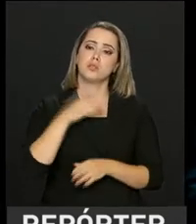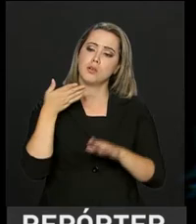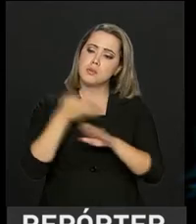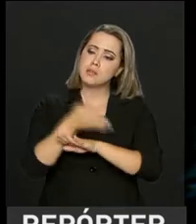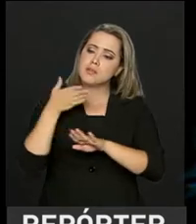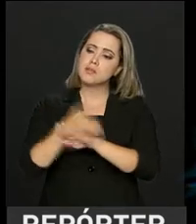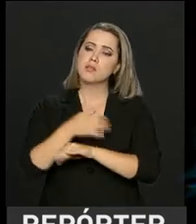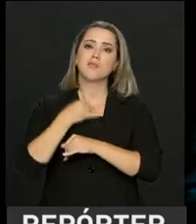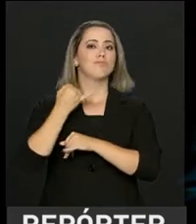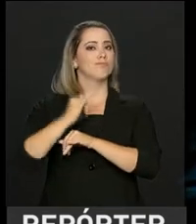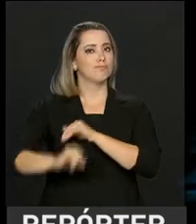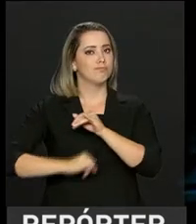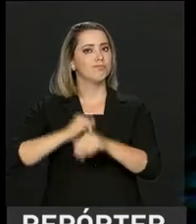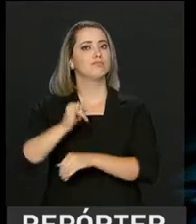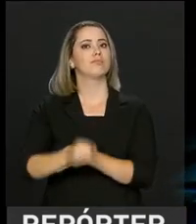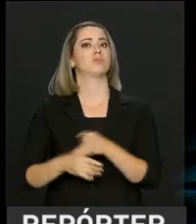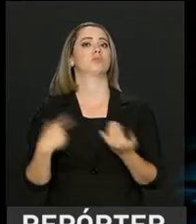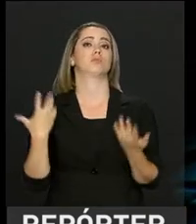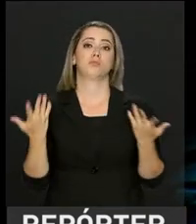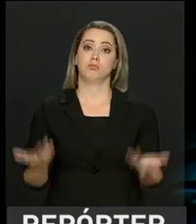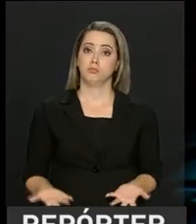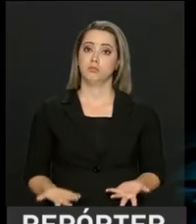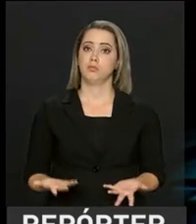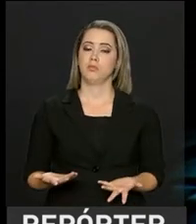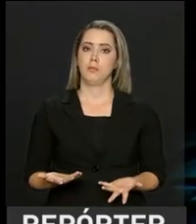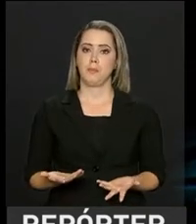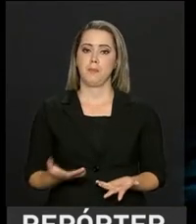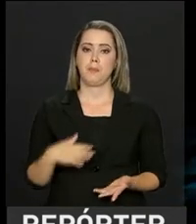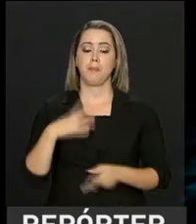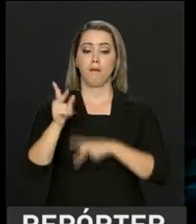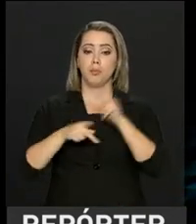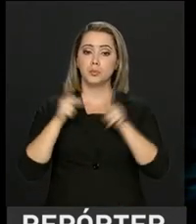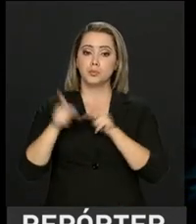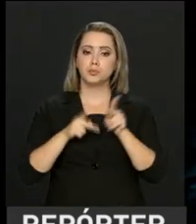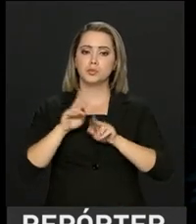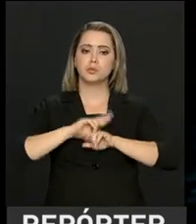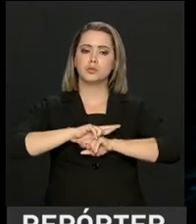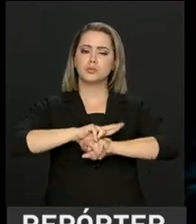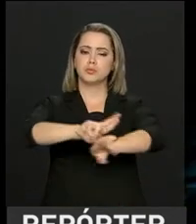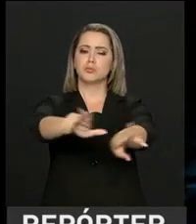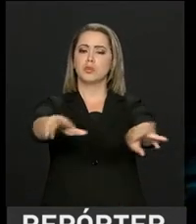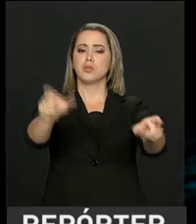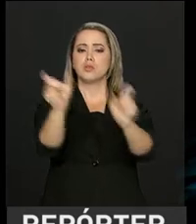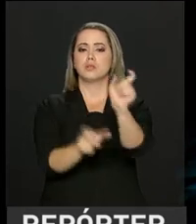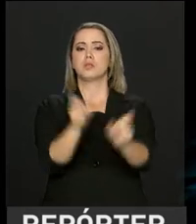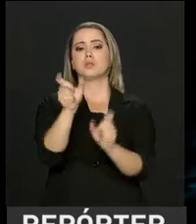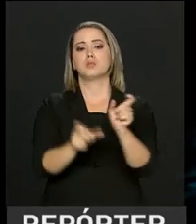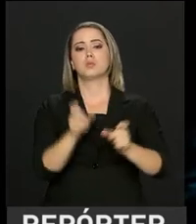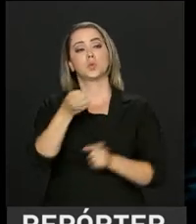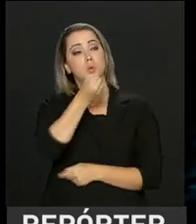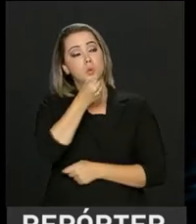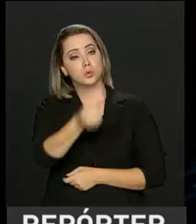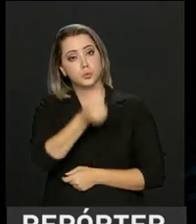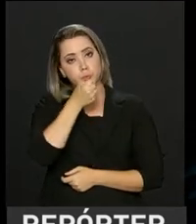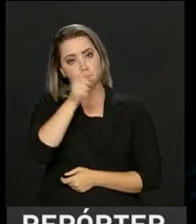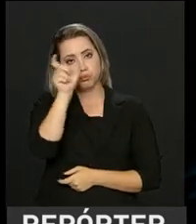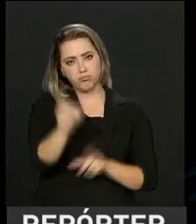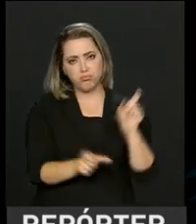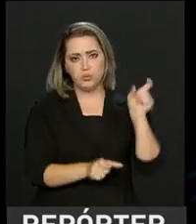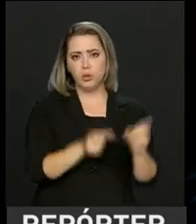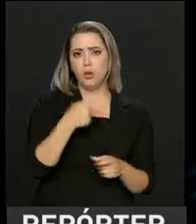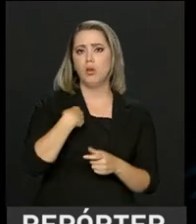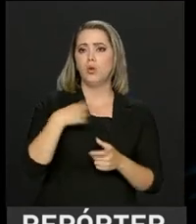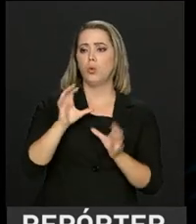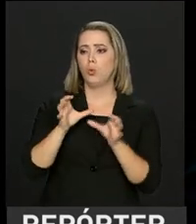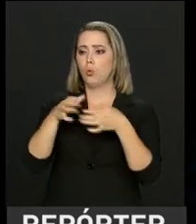às informações à população geral impressa na lista dos novos